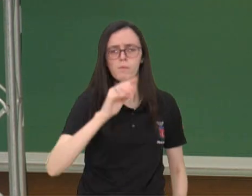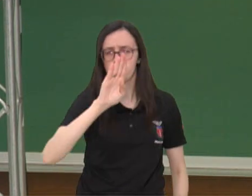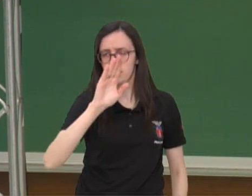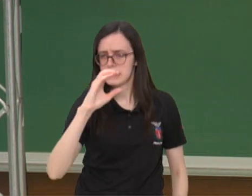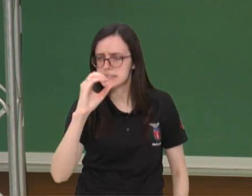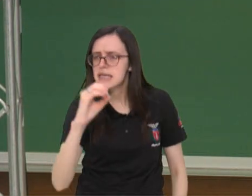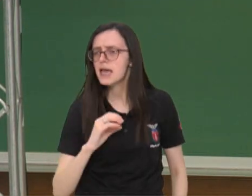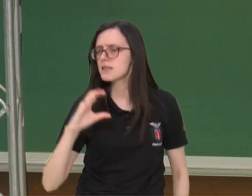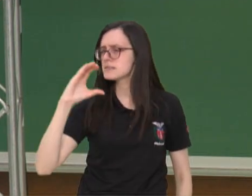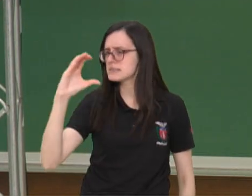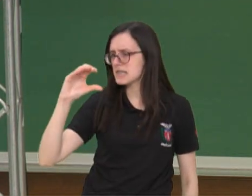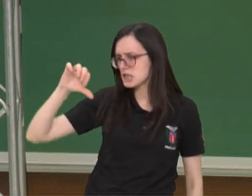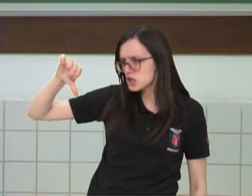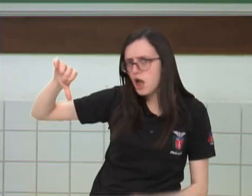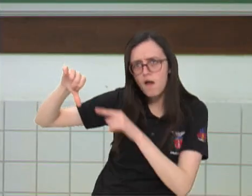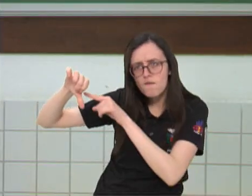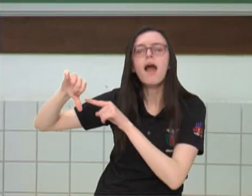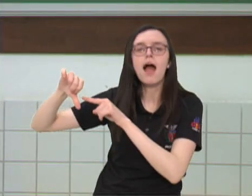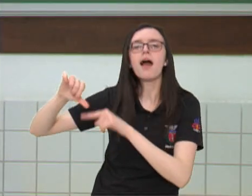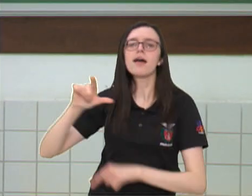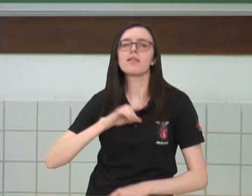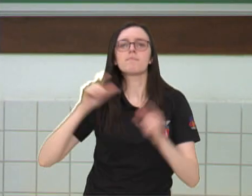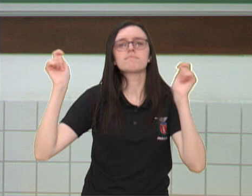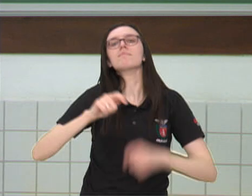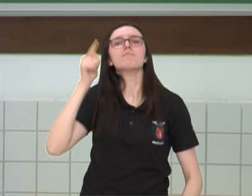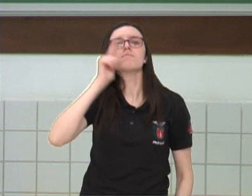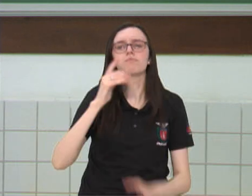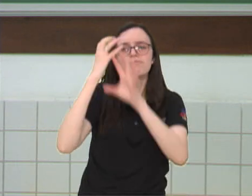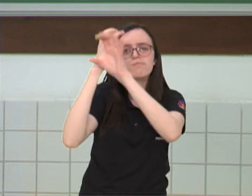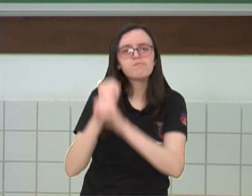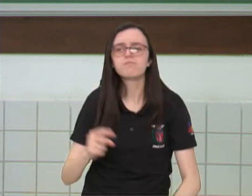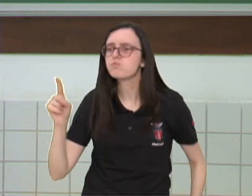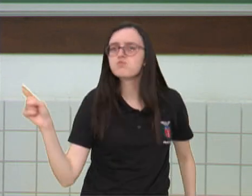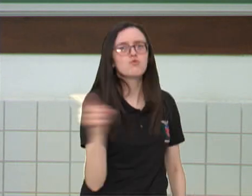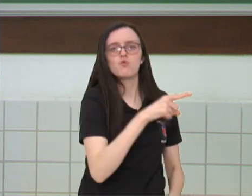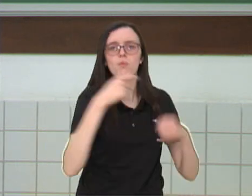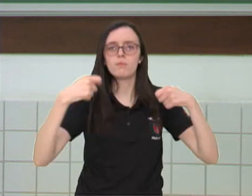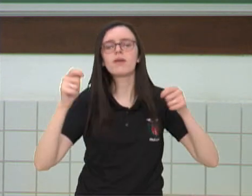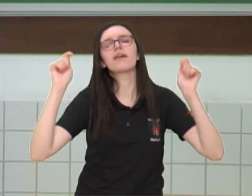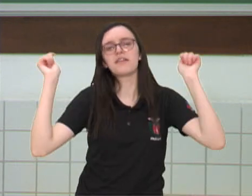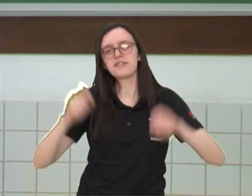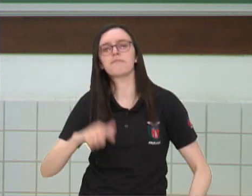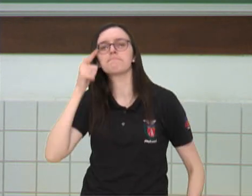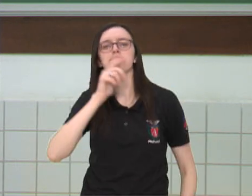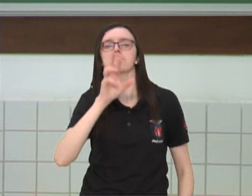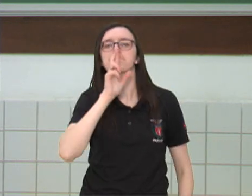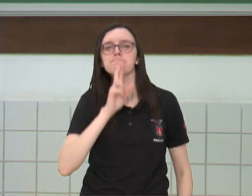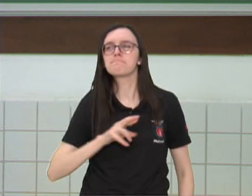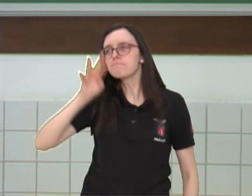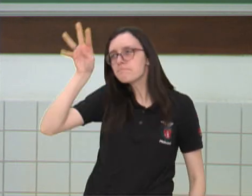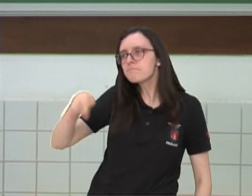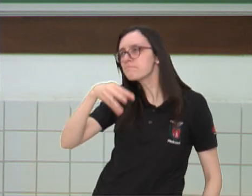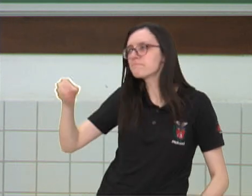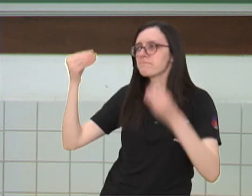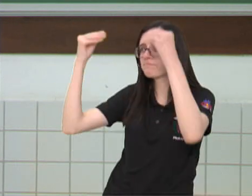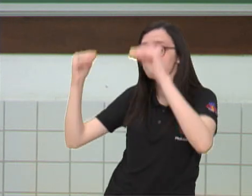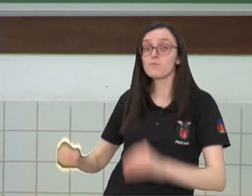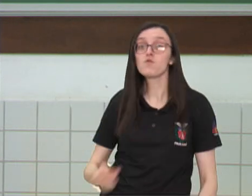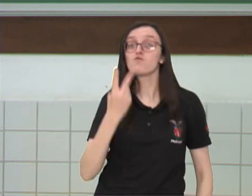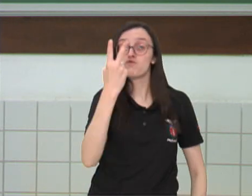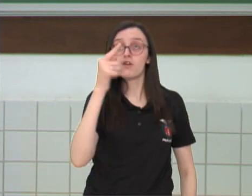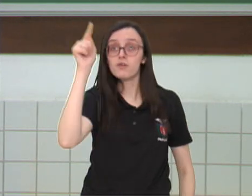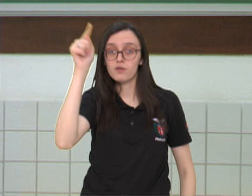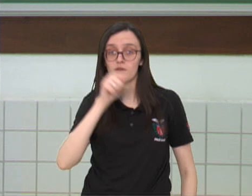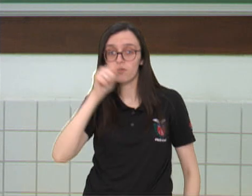e o valor de c menos 9, também é possível calcular tudo que você precisa para fazer o esboço gráfico das duas